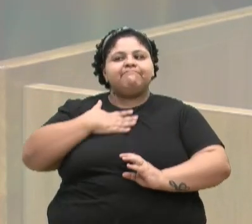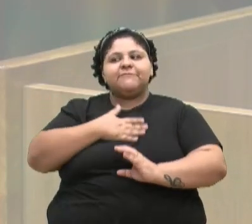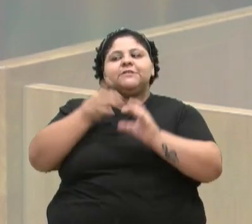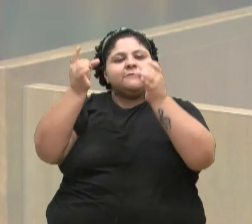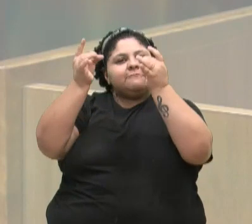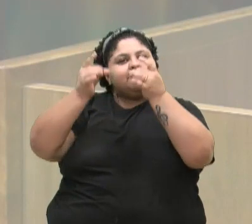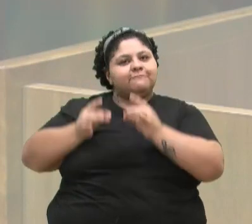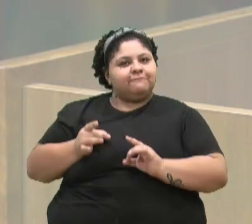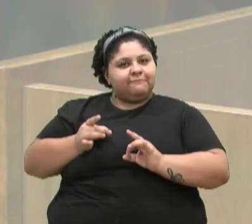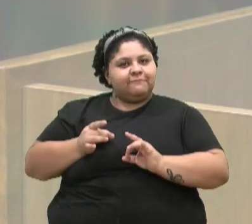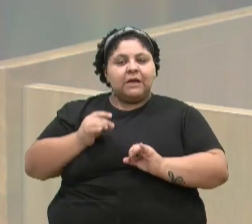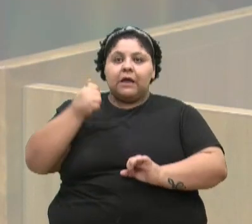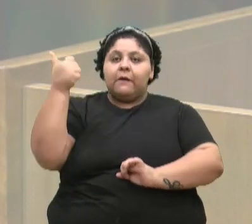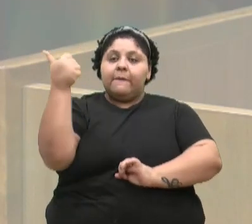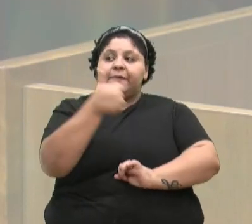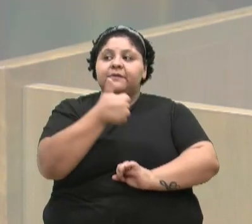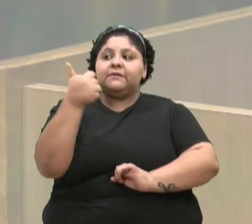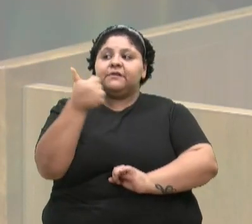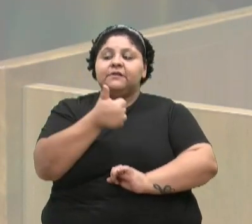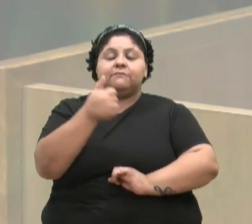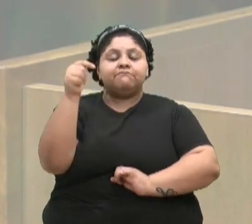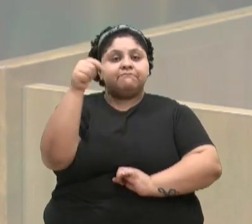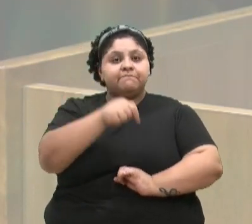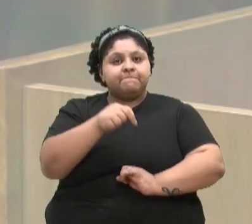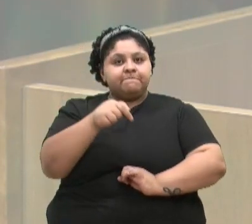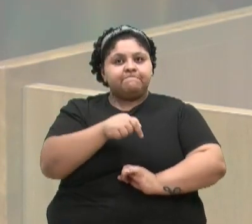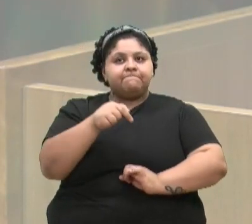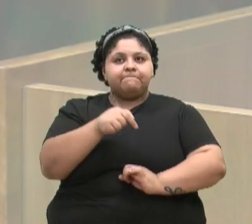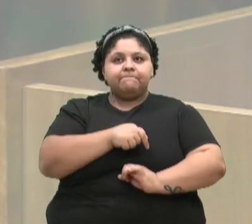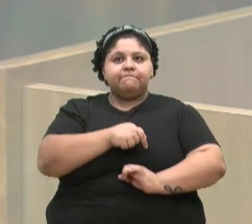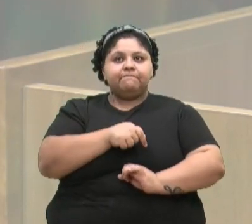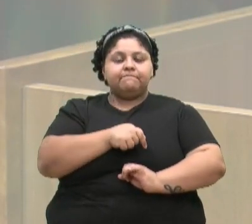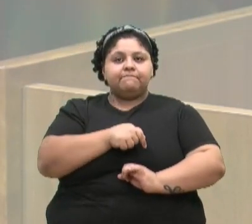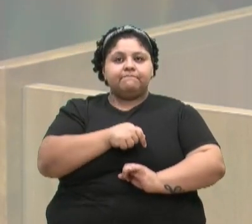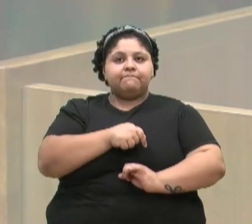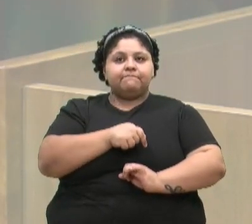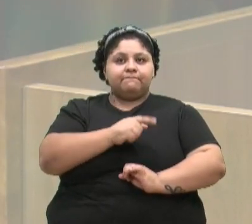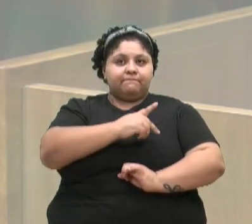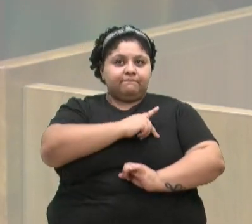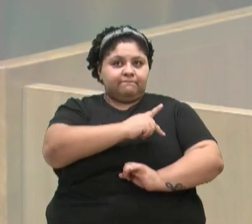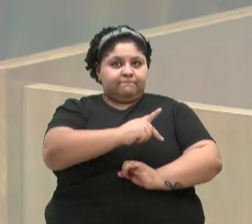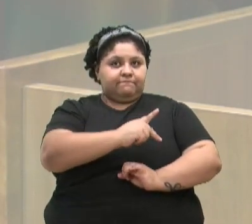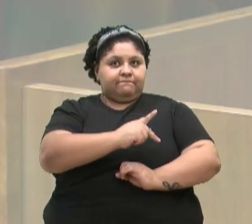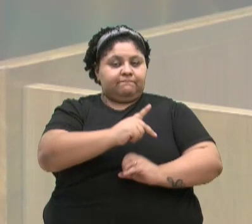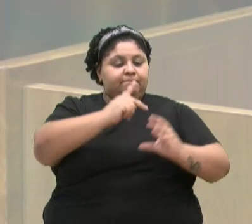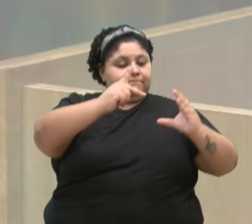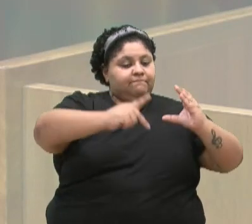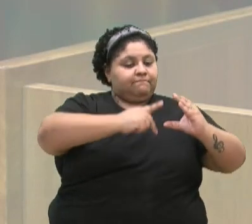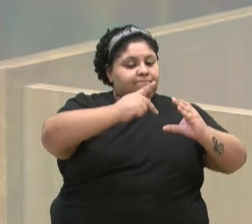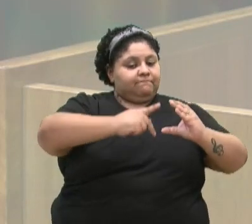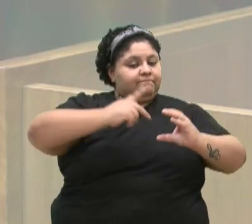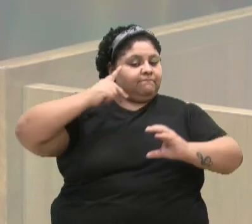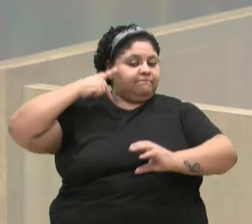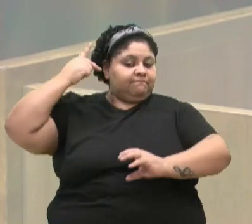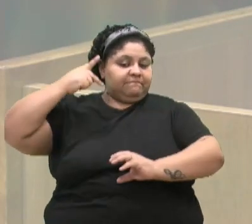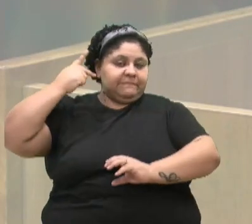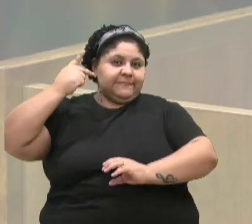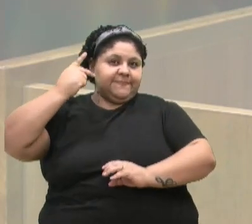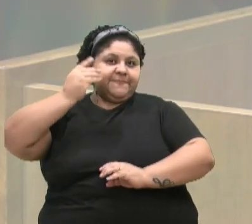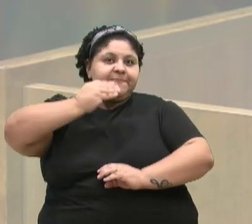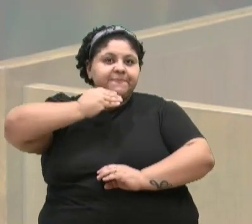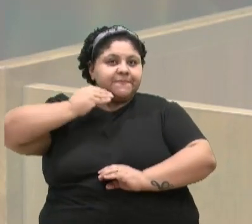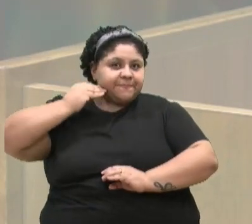especial. Primeiro, aqui, a excelentíssima presidente da Câmara, vereadora Marisol